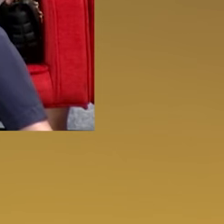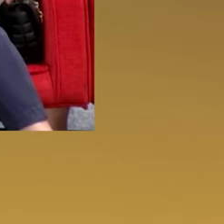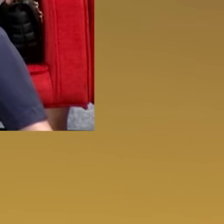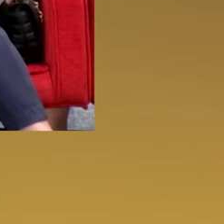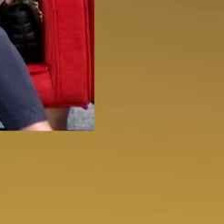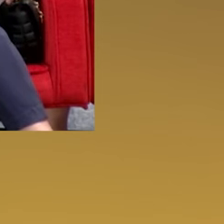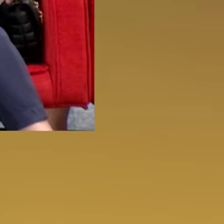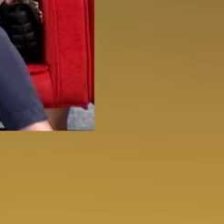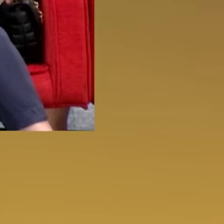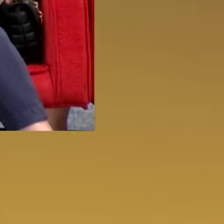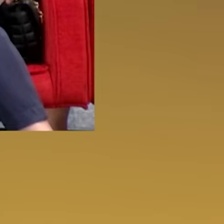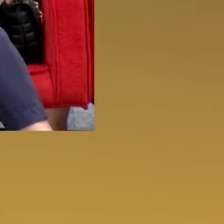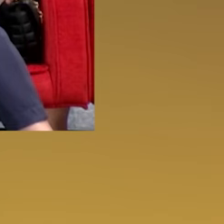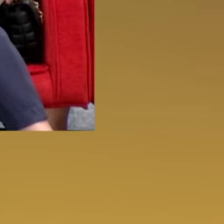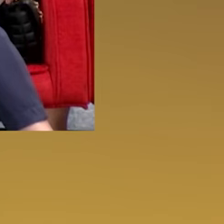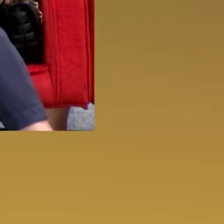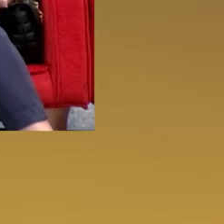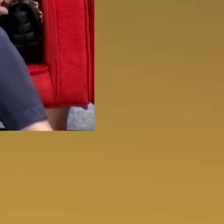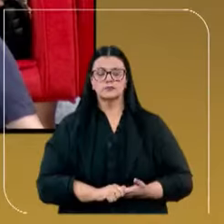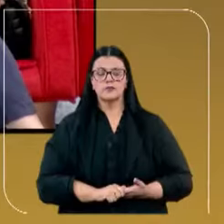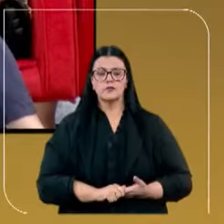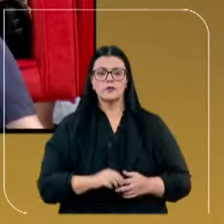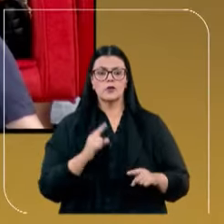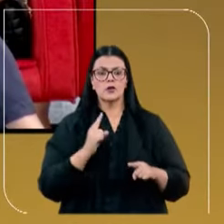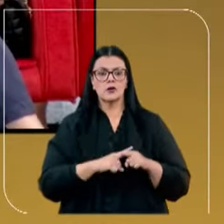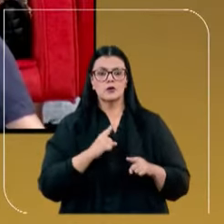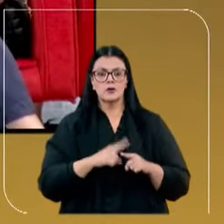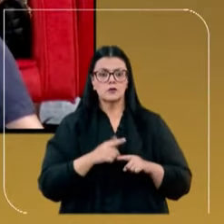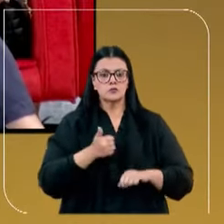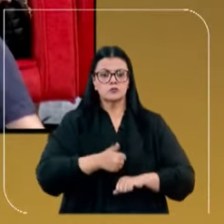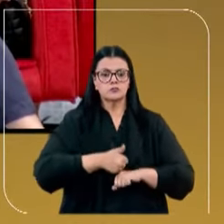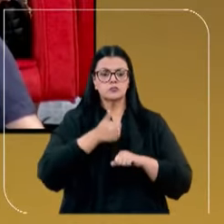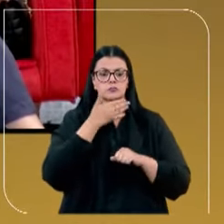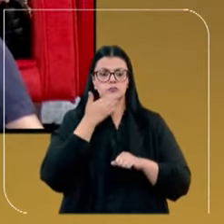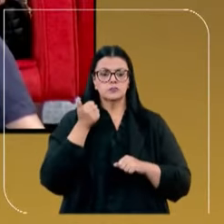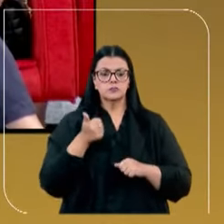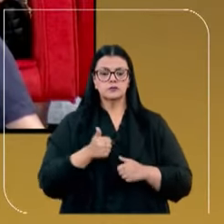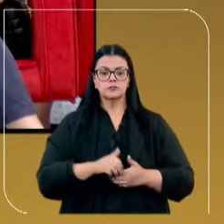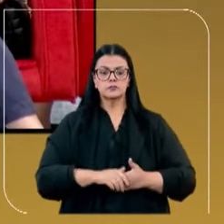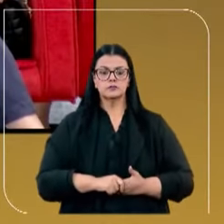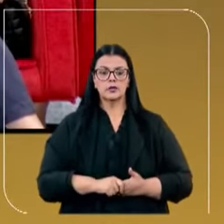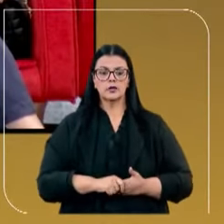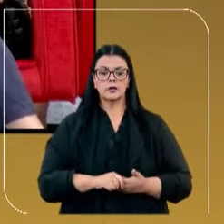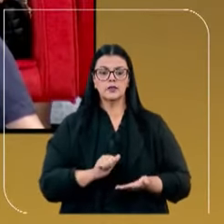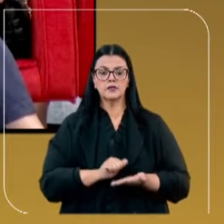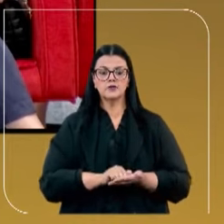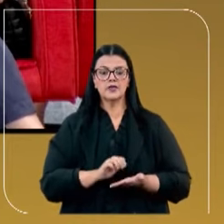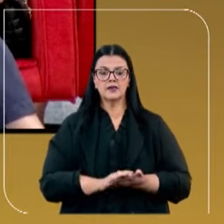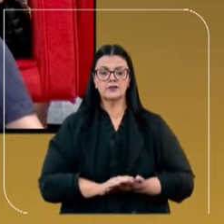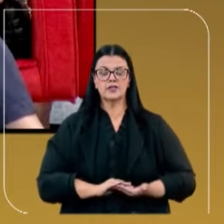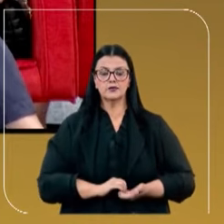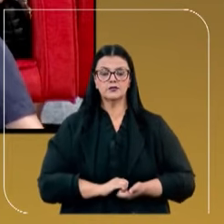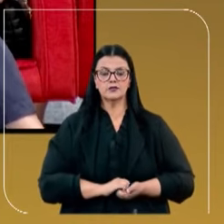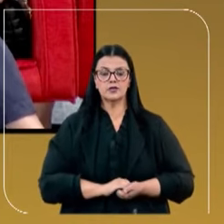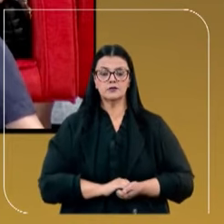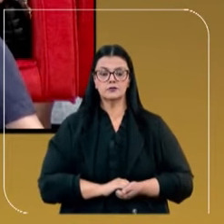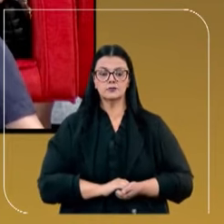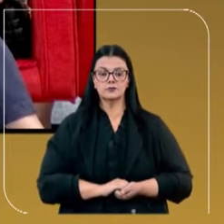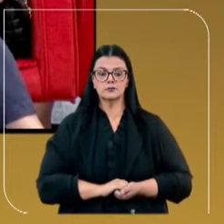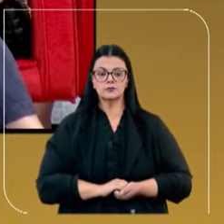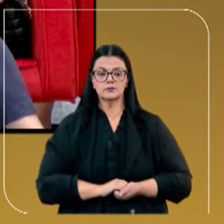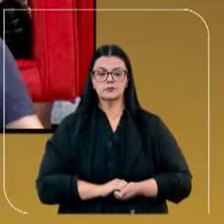inegável. Porque se nós já tínhamos uma boa magistratura, agora nós vamos ter uma